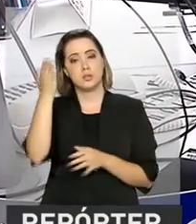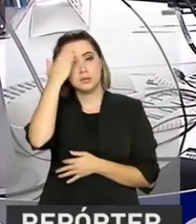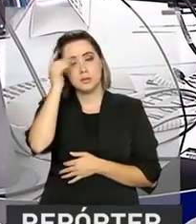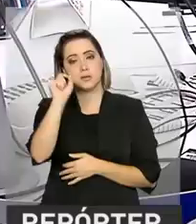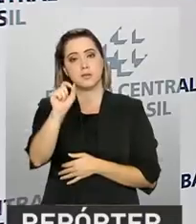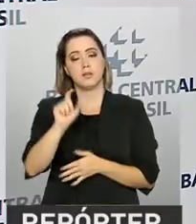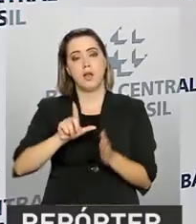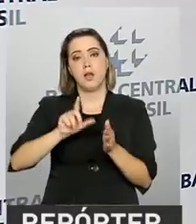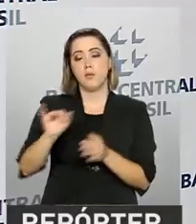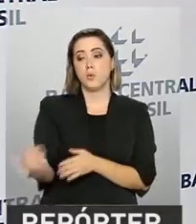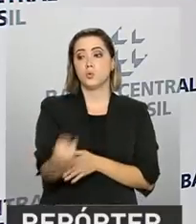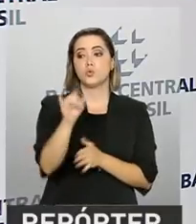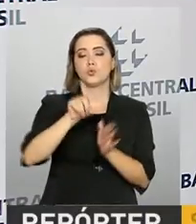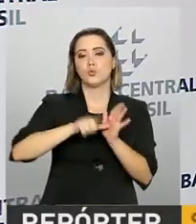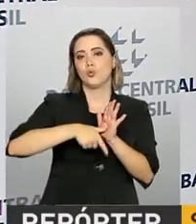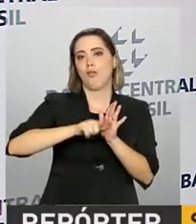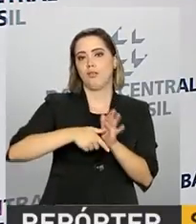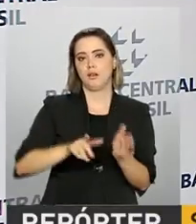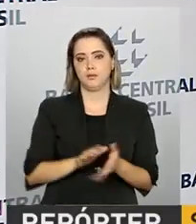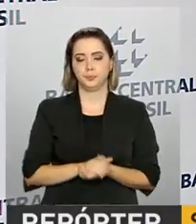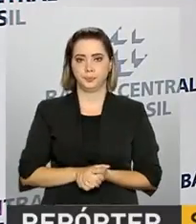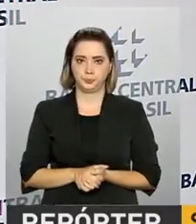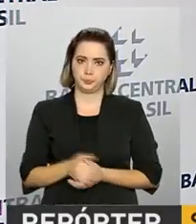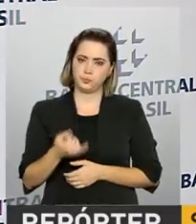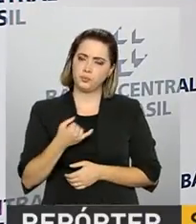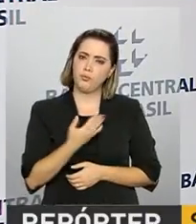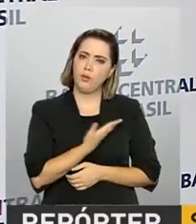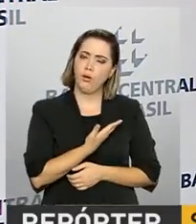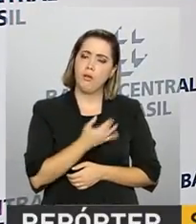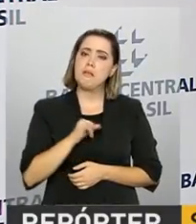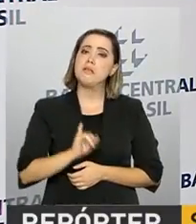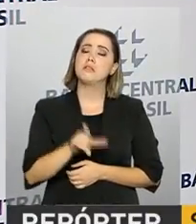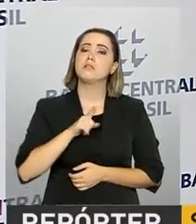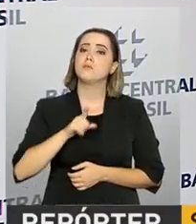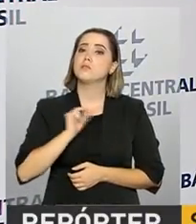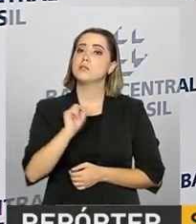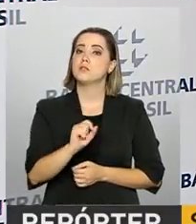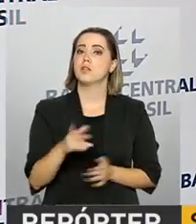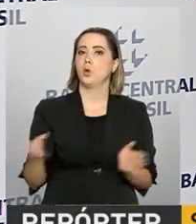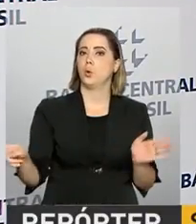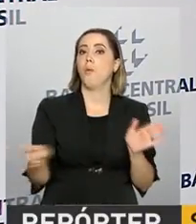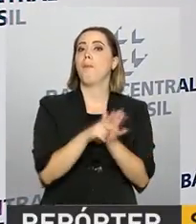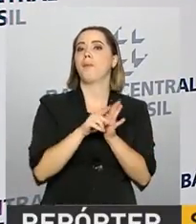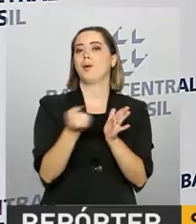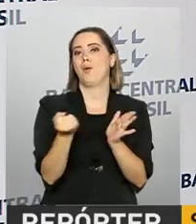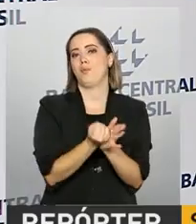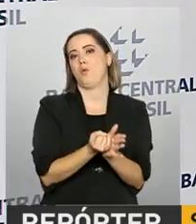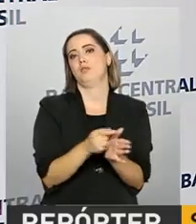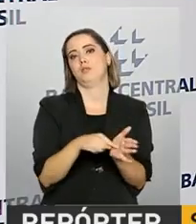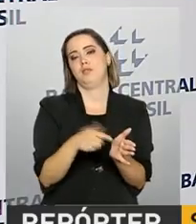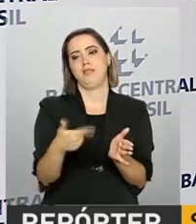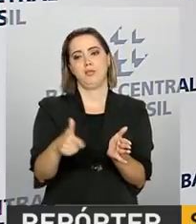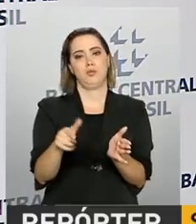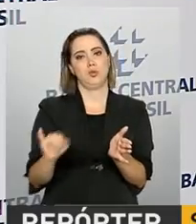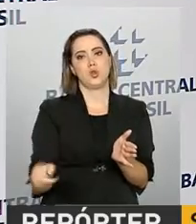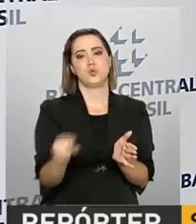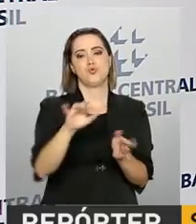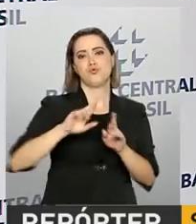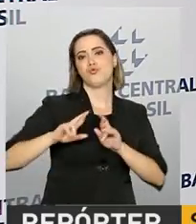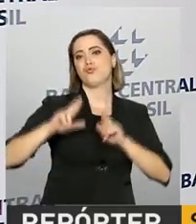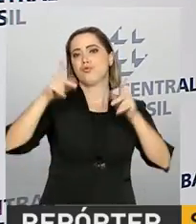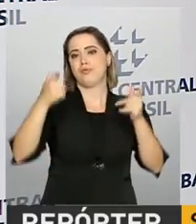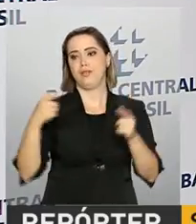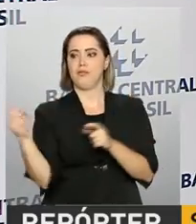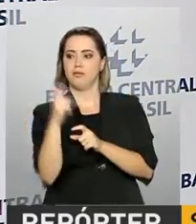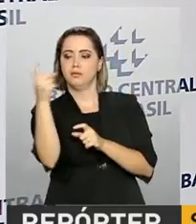caso de atraso se você tem no próprio contrato prevendo que mesmo em situações de inadimplência não haverá alteração da taxa de juros